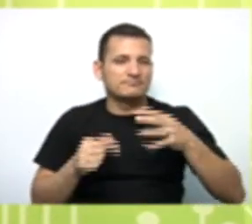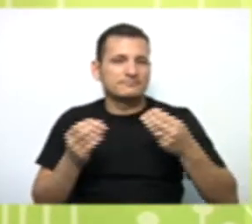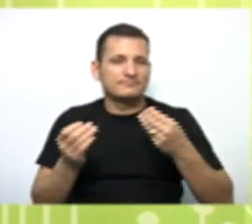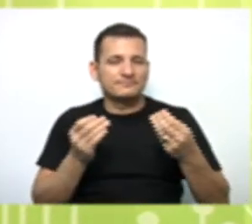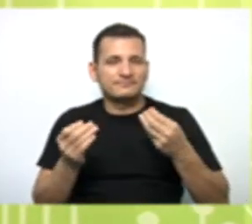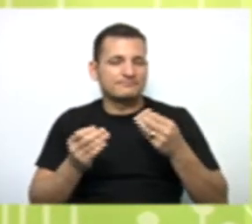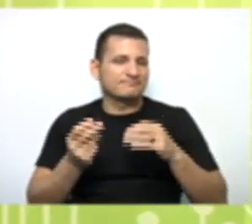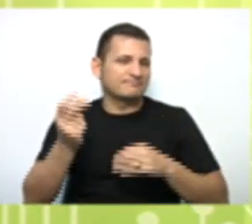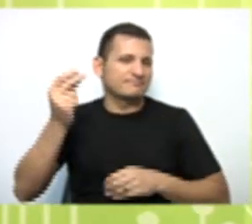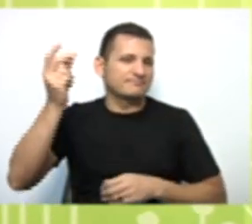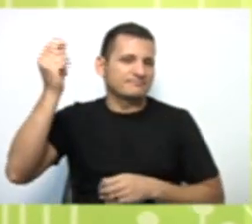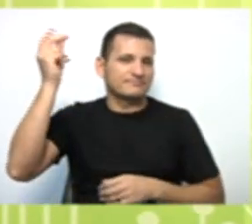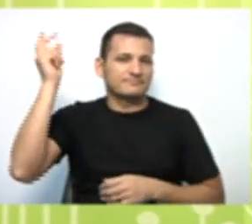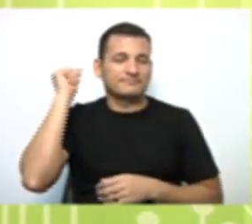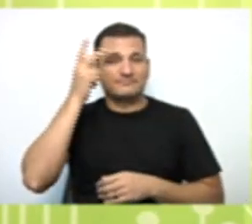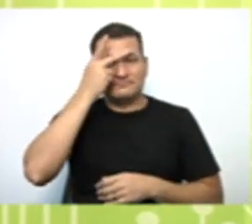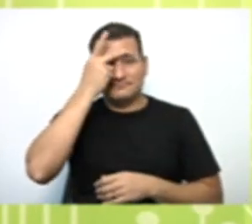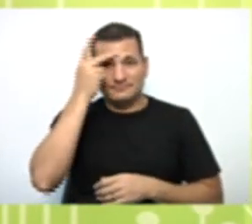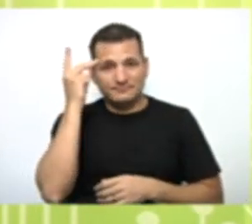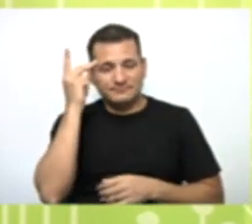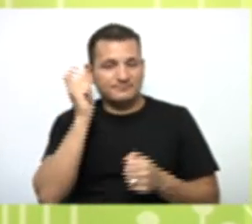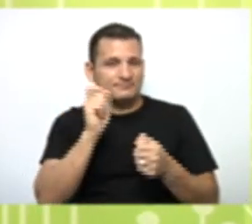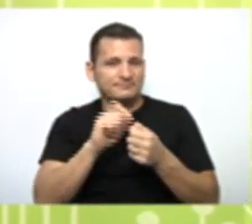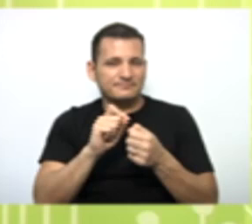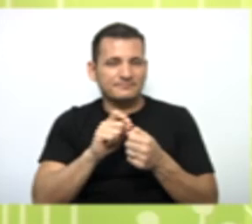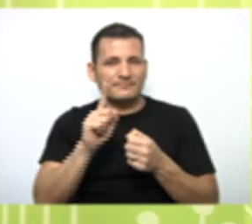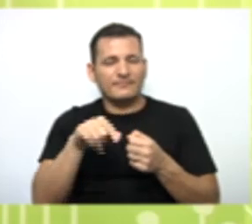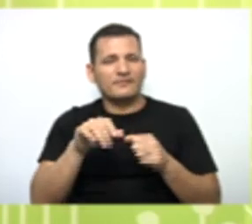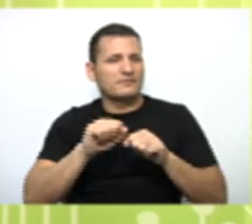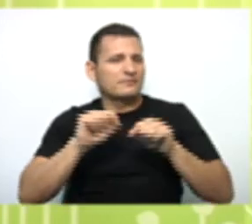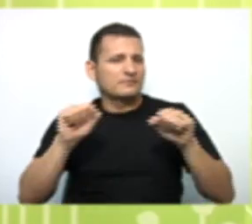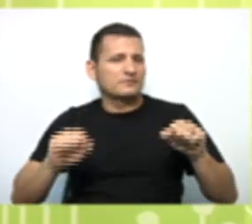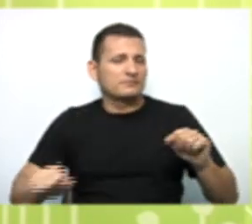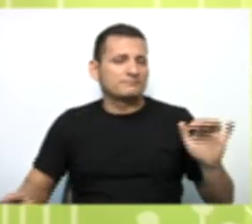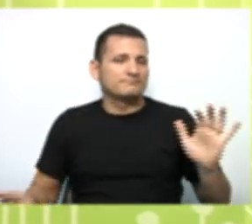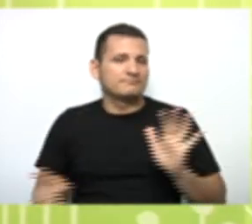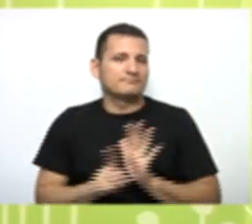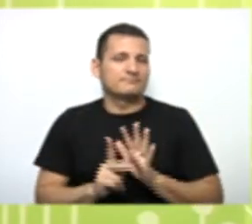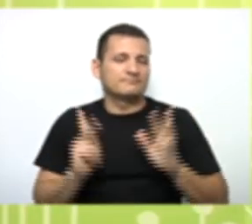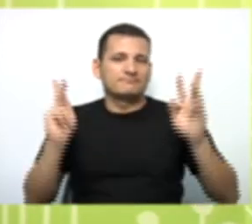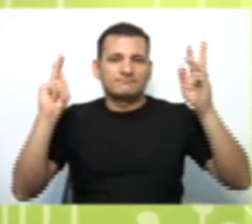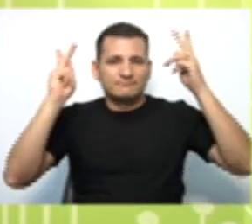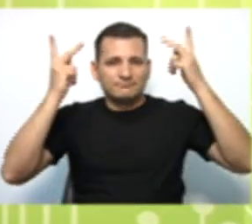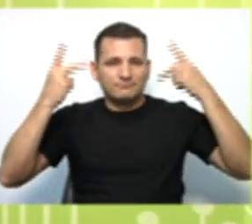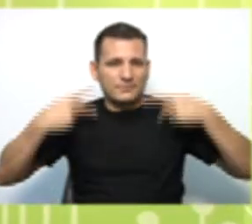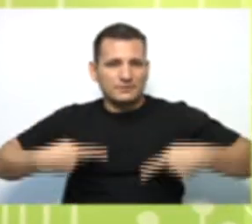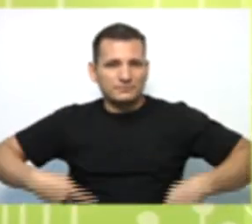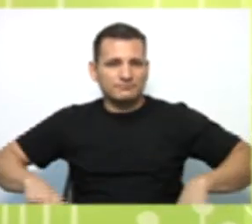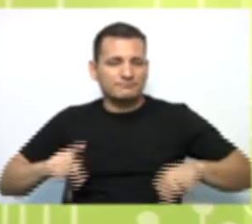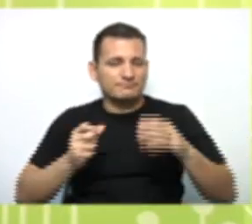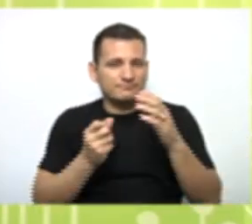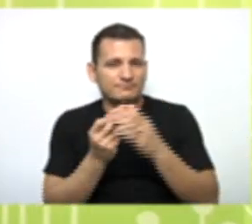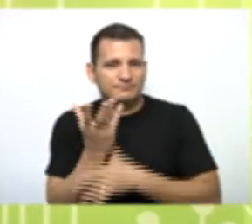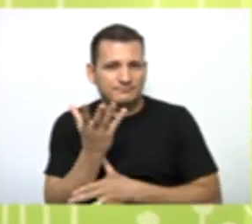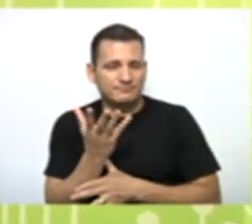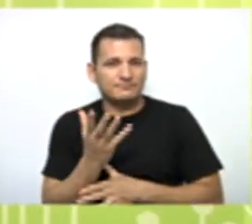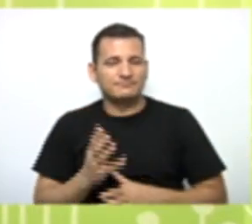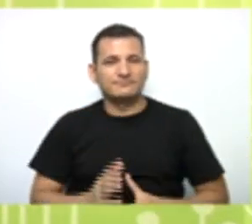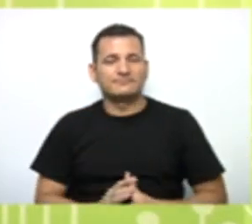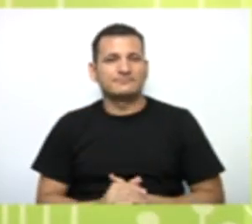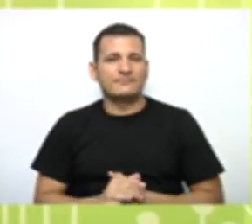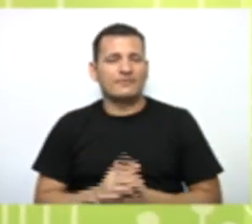há milhares de anos atrás. Esse é o sistema nosso, humano, que foi criado. É